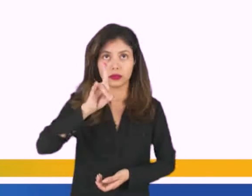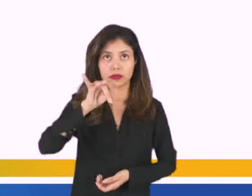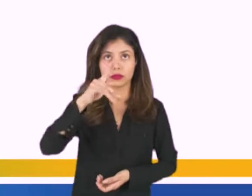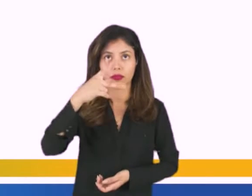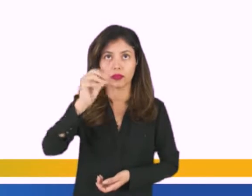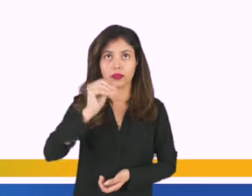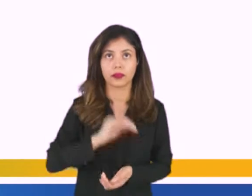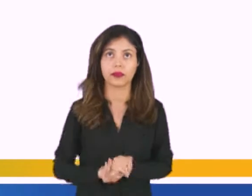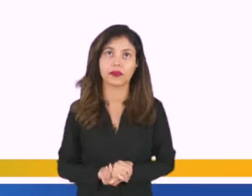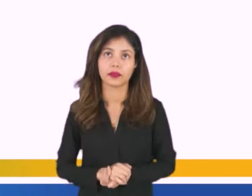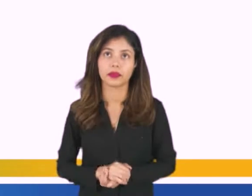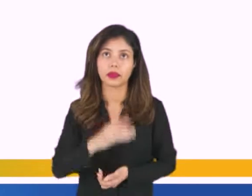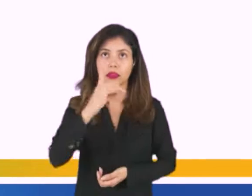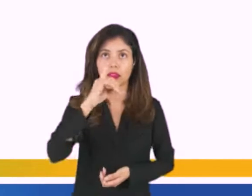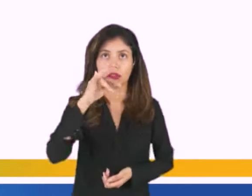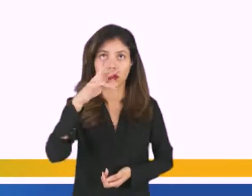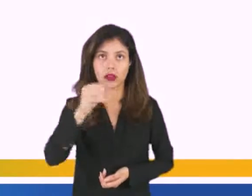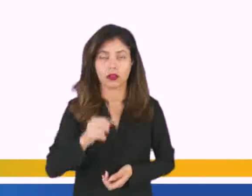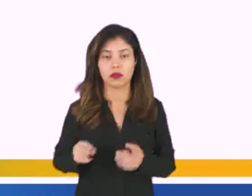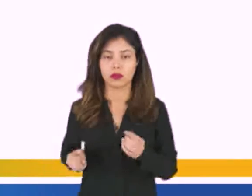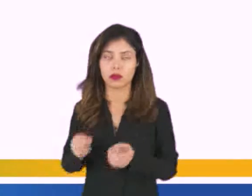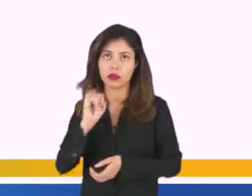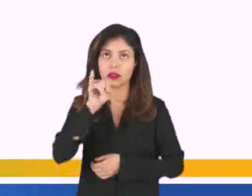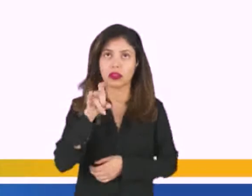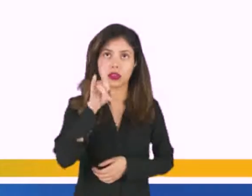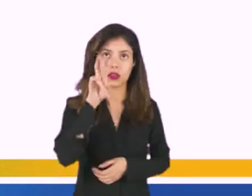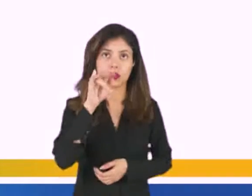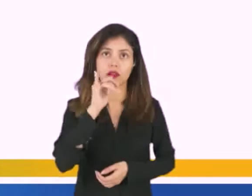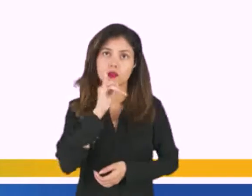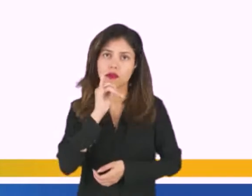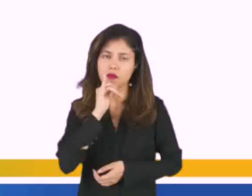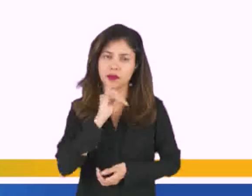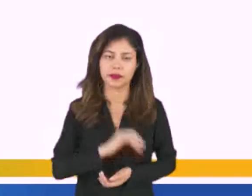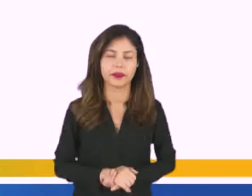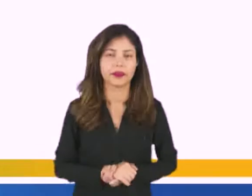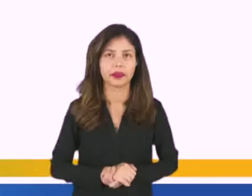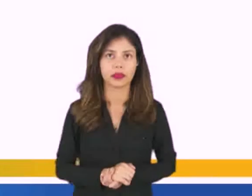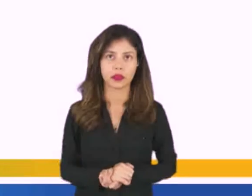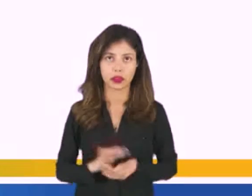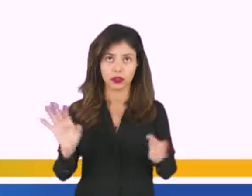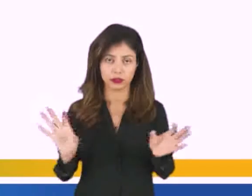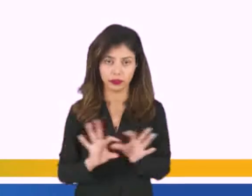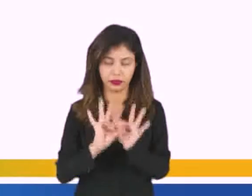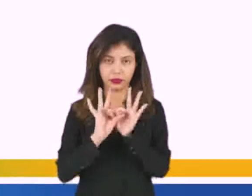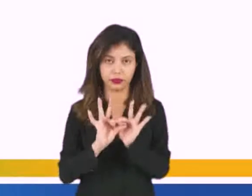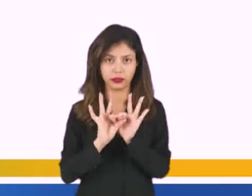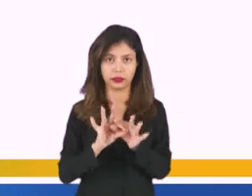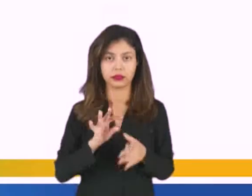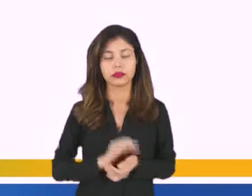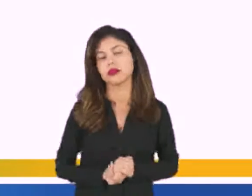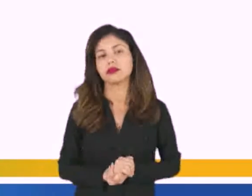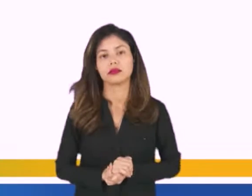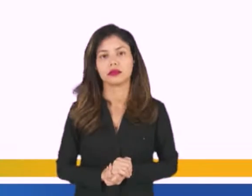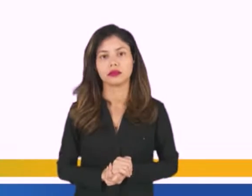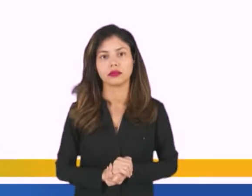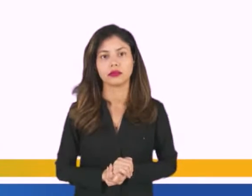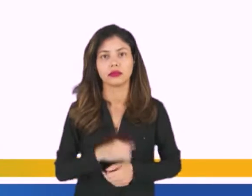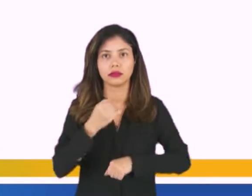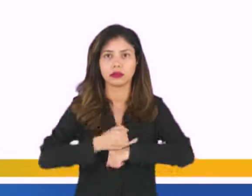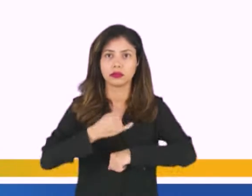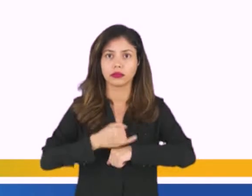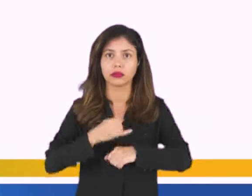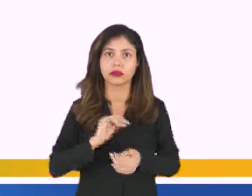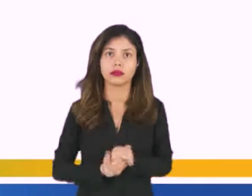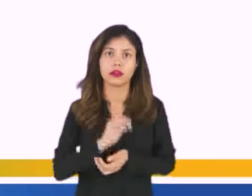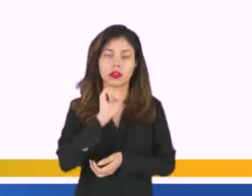permanente e o dipolo induzido. Aqui nós temos o exemplo aqui na ligação de hidrogênio, do ácido